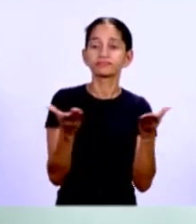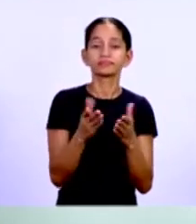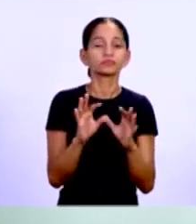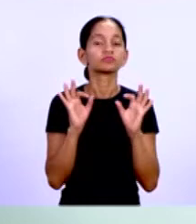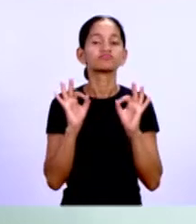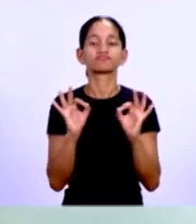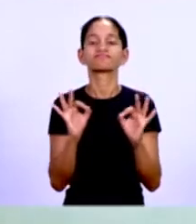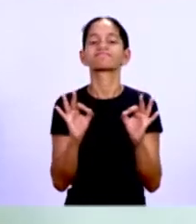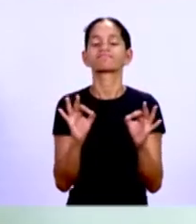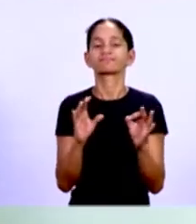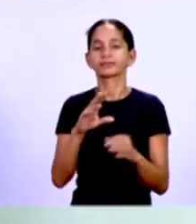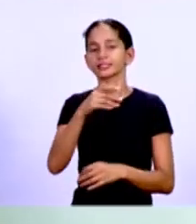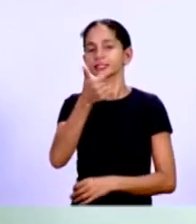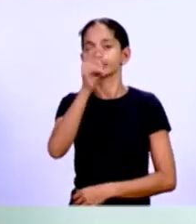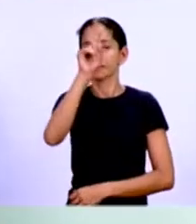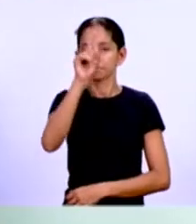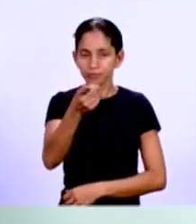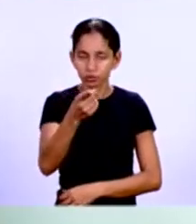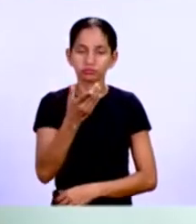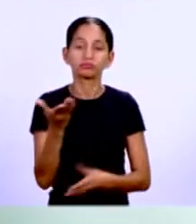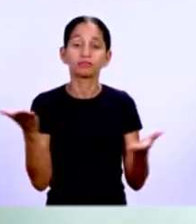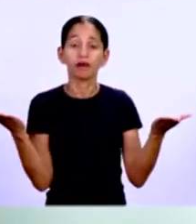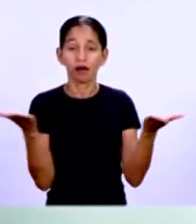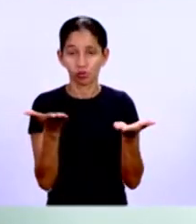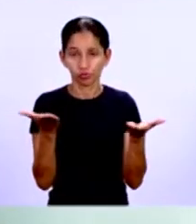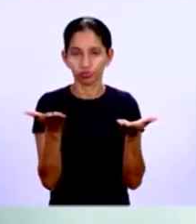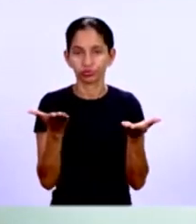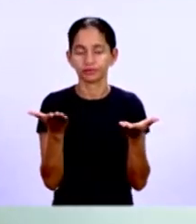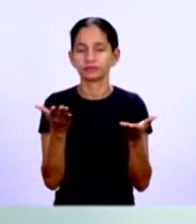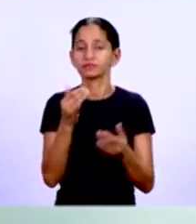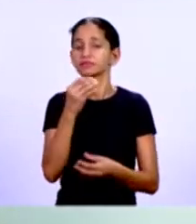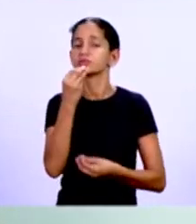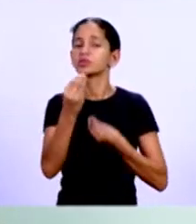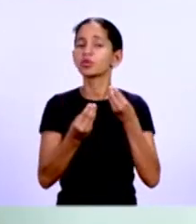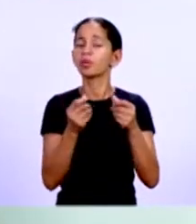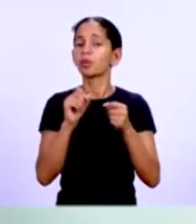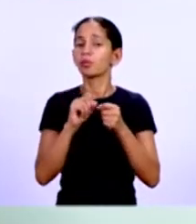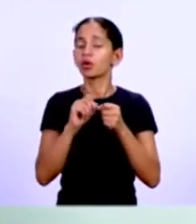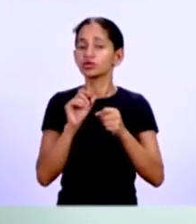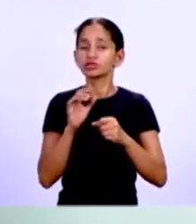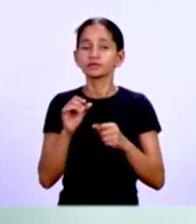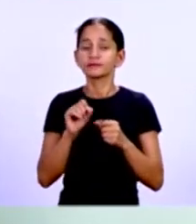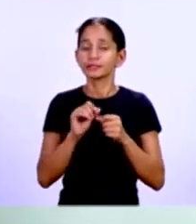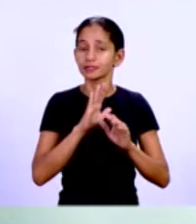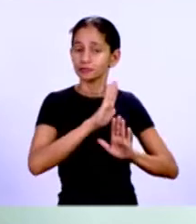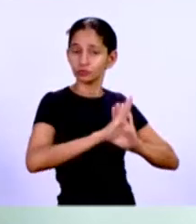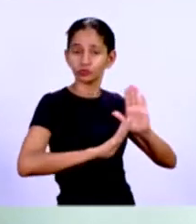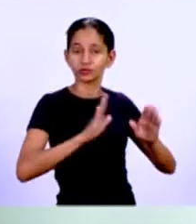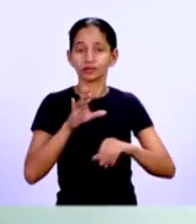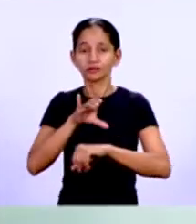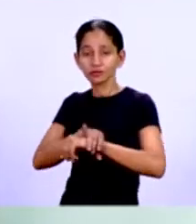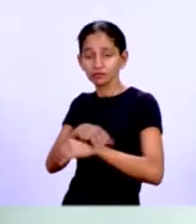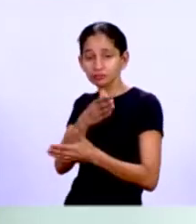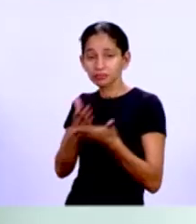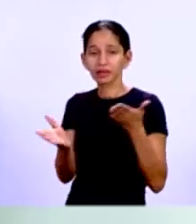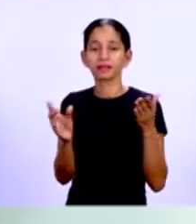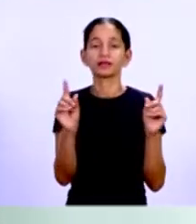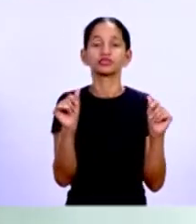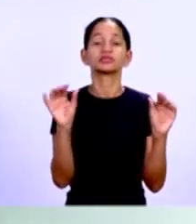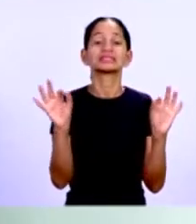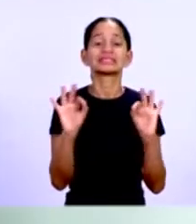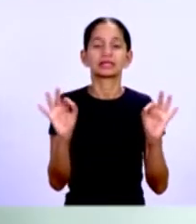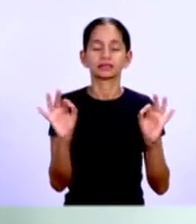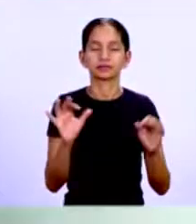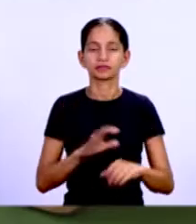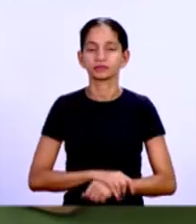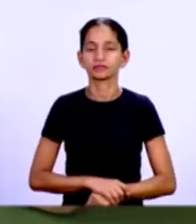líquido na sua mão. Você tem aí R$10.000 para fazer um investimento. Como você se protege da inflação? E aí, professor, como que a gente se